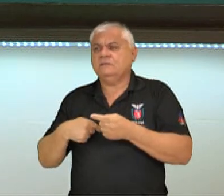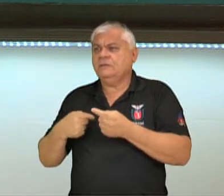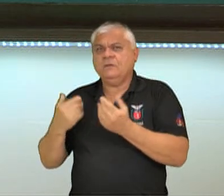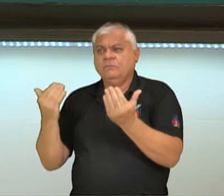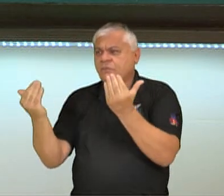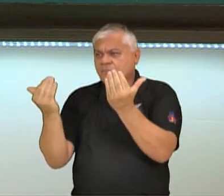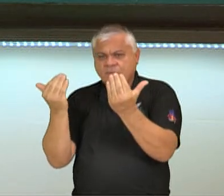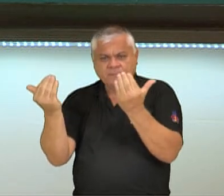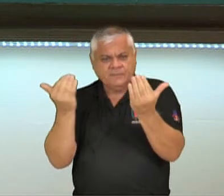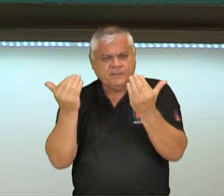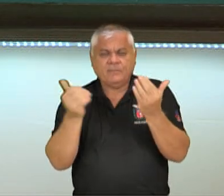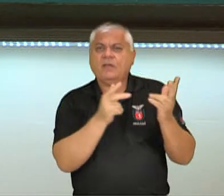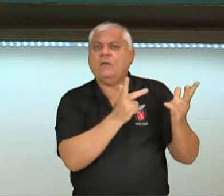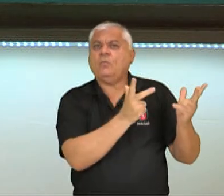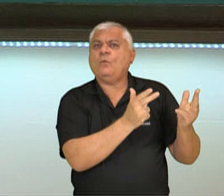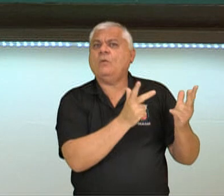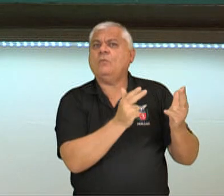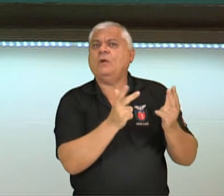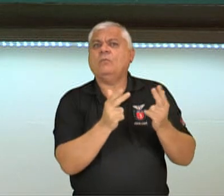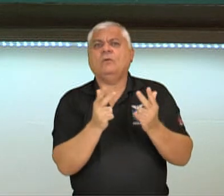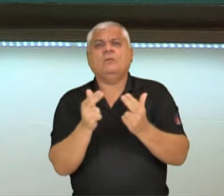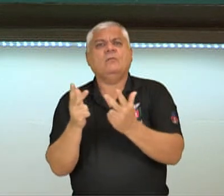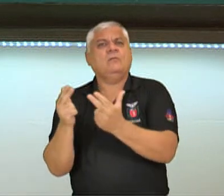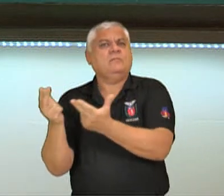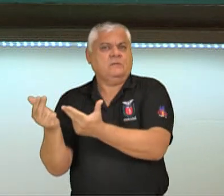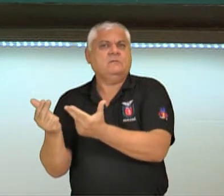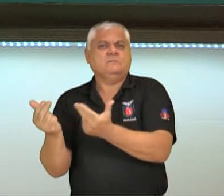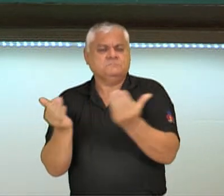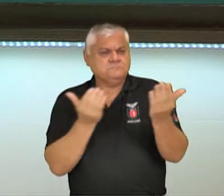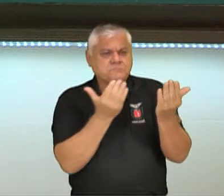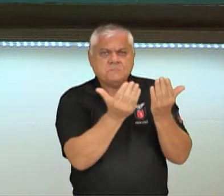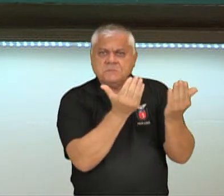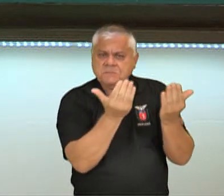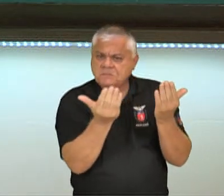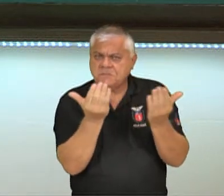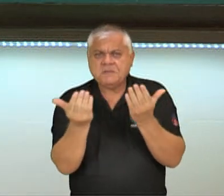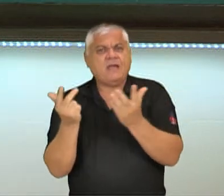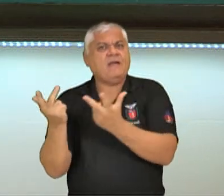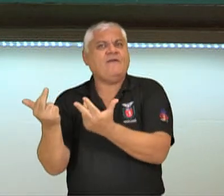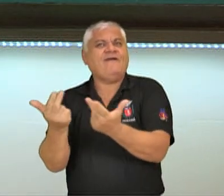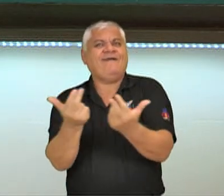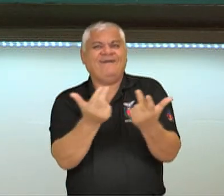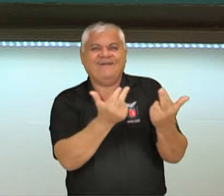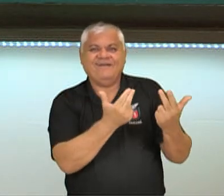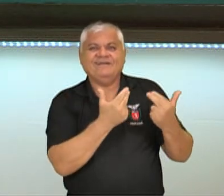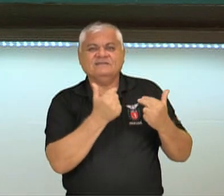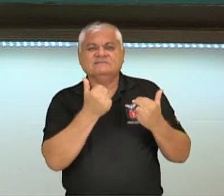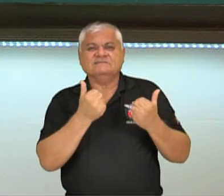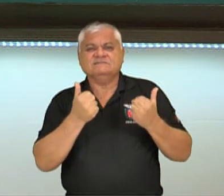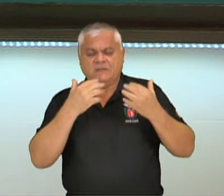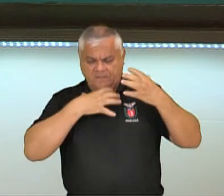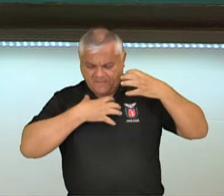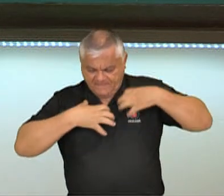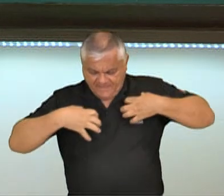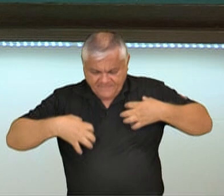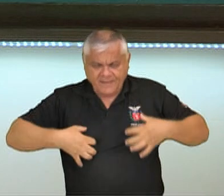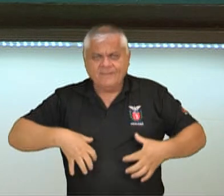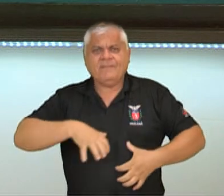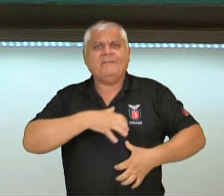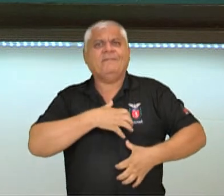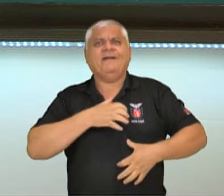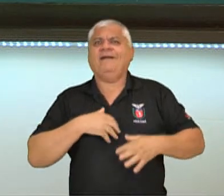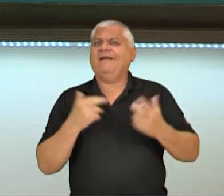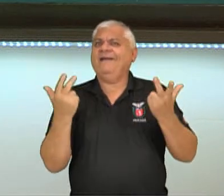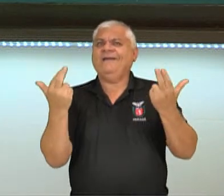países e os resultados foram parecidos, né? As percepções, as áreas ativadas conforme